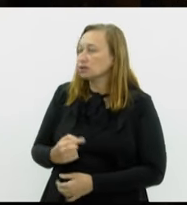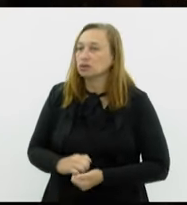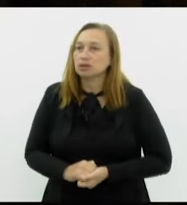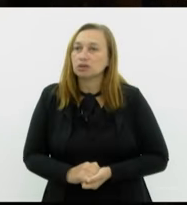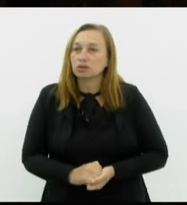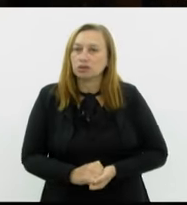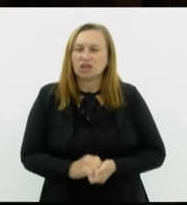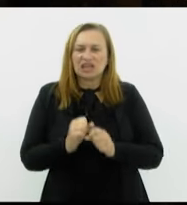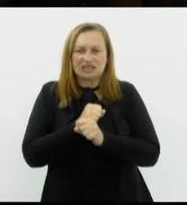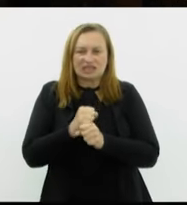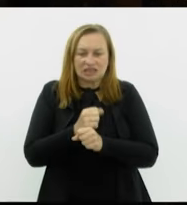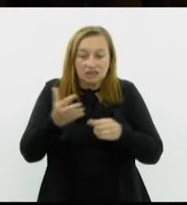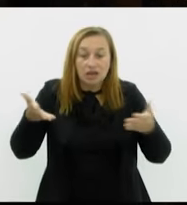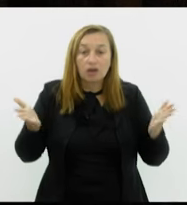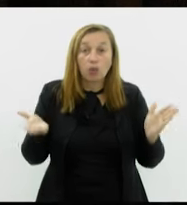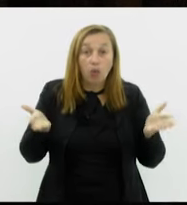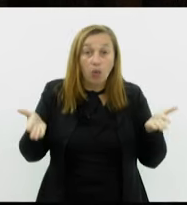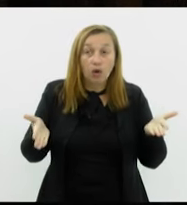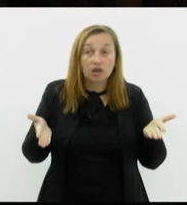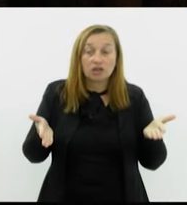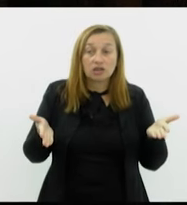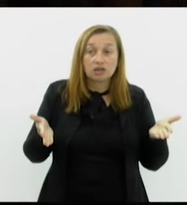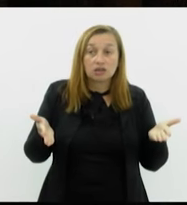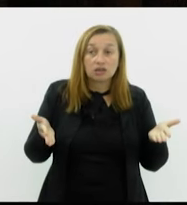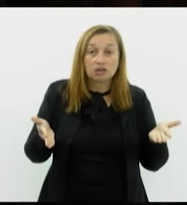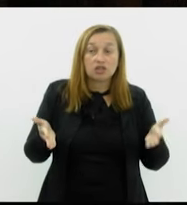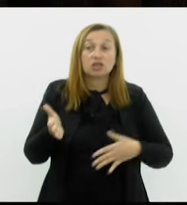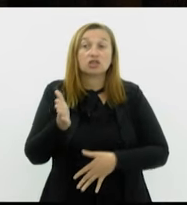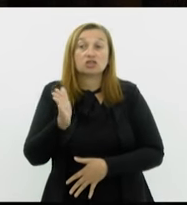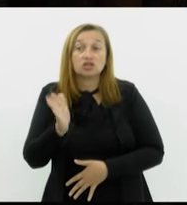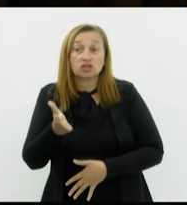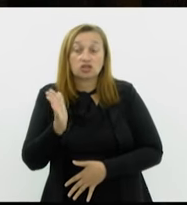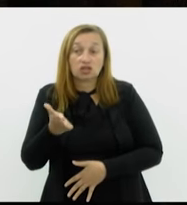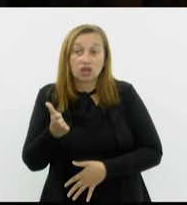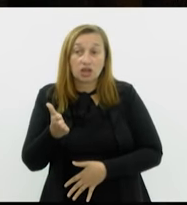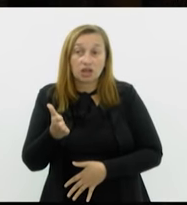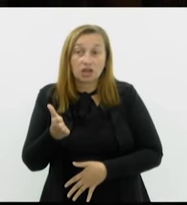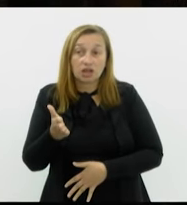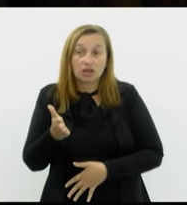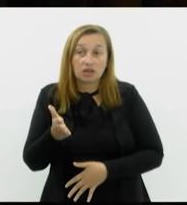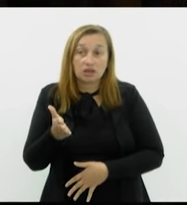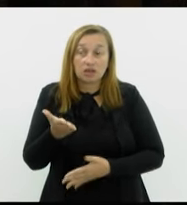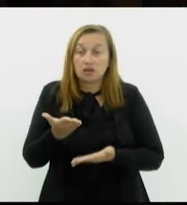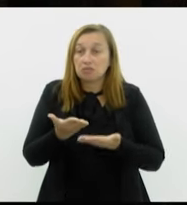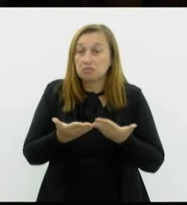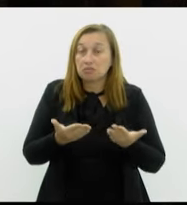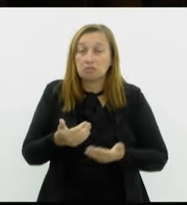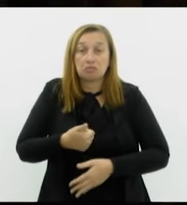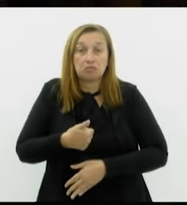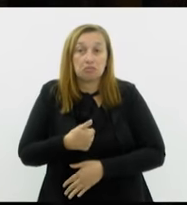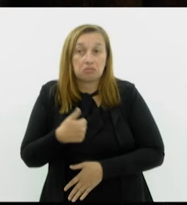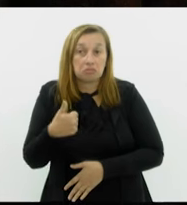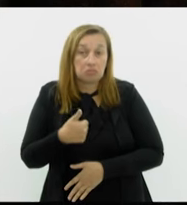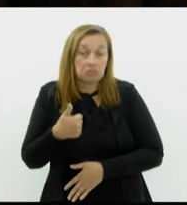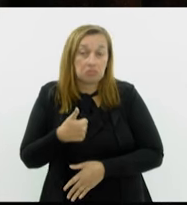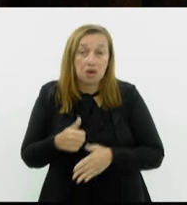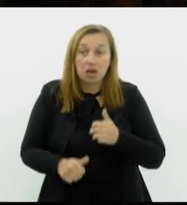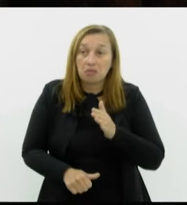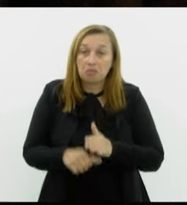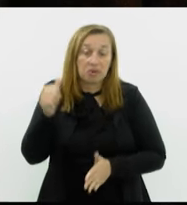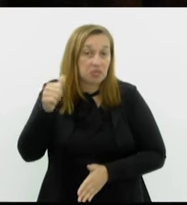para esse ano, nós já vamos estar também fazendo déficit primário, pela primeira vez.